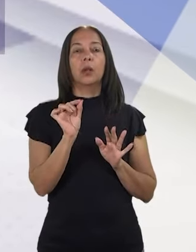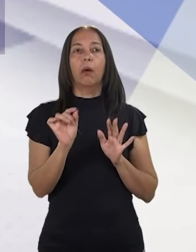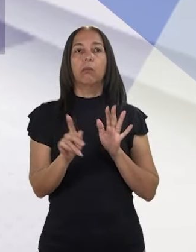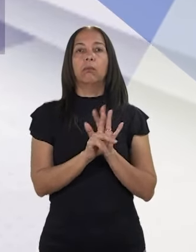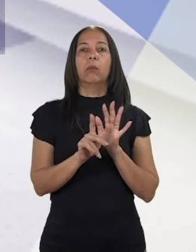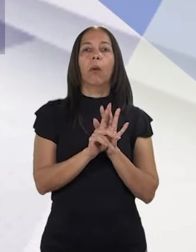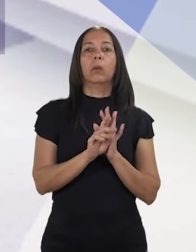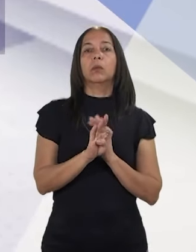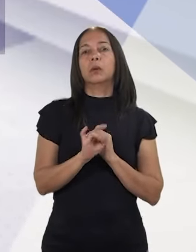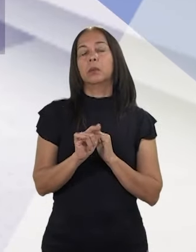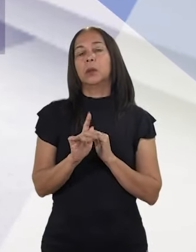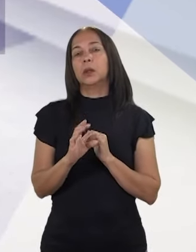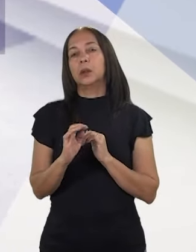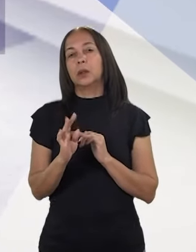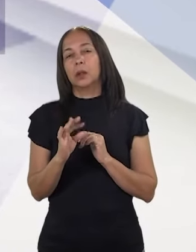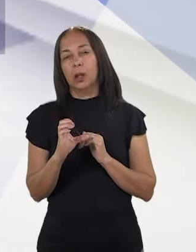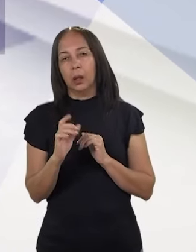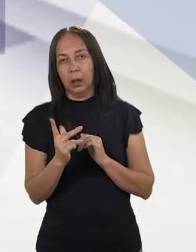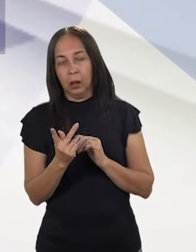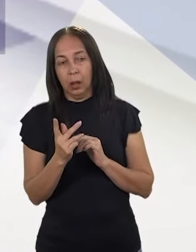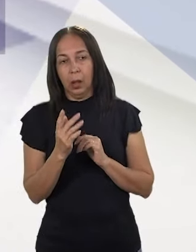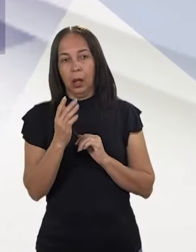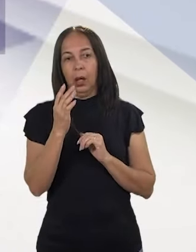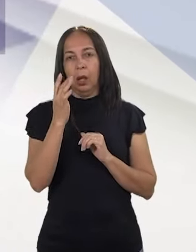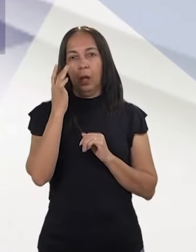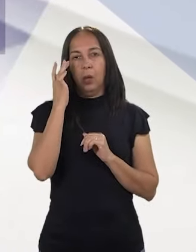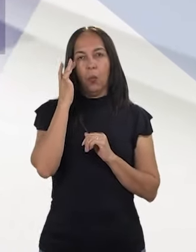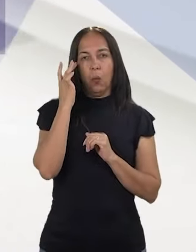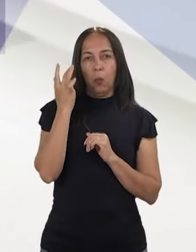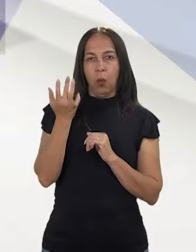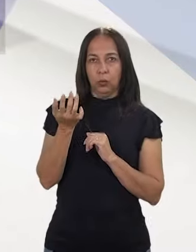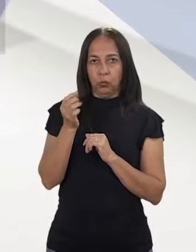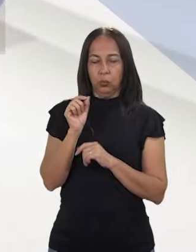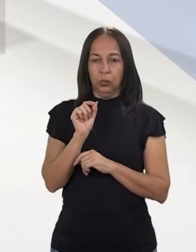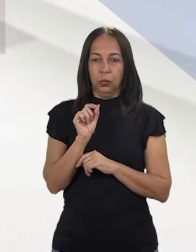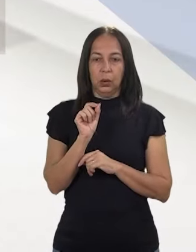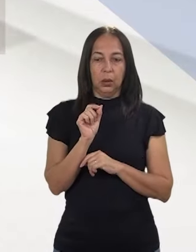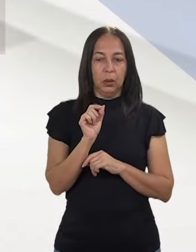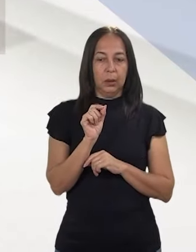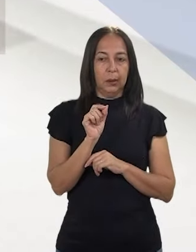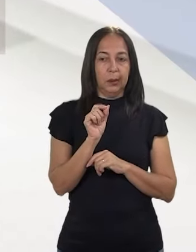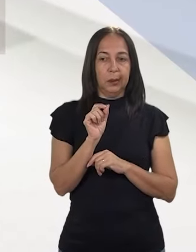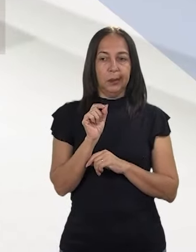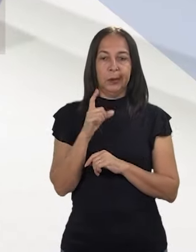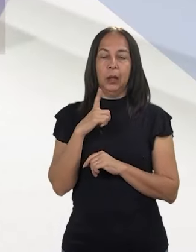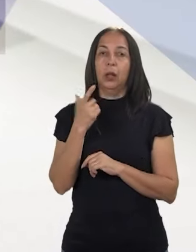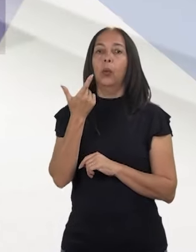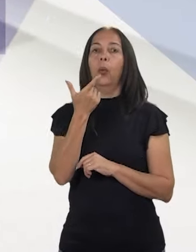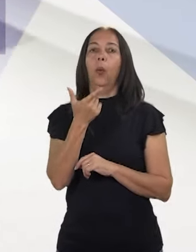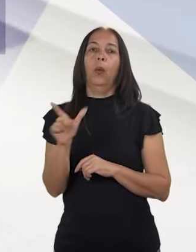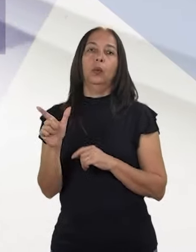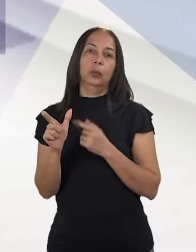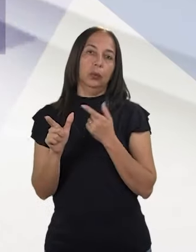não É exatamente esse o interesse delas né Eu acho que elas operam numa outra numa outra num outro conjunto de objetivos